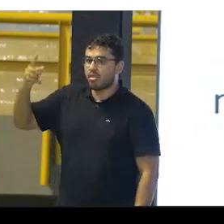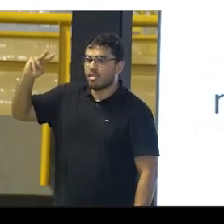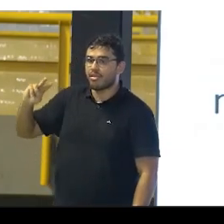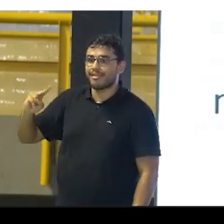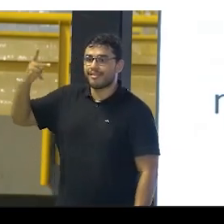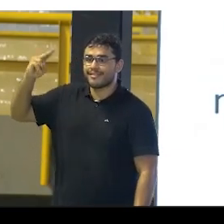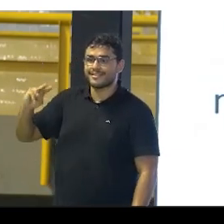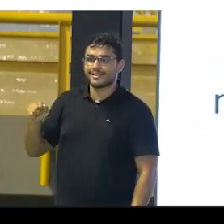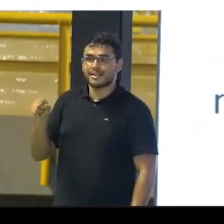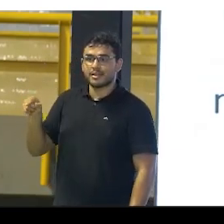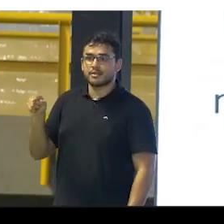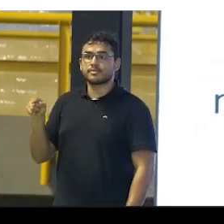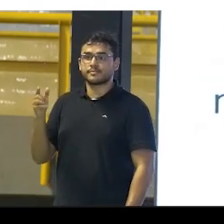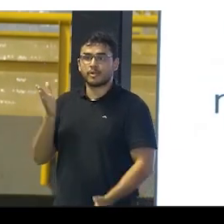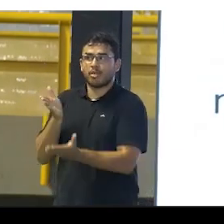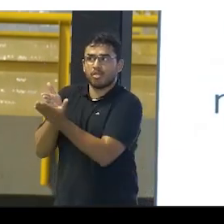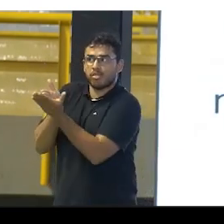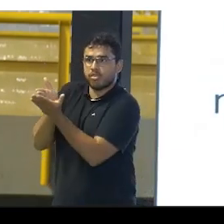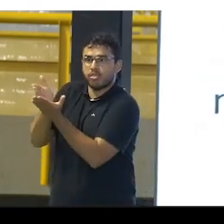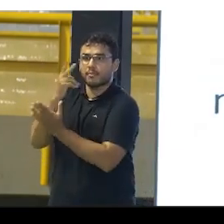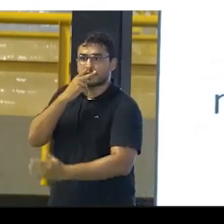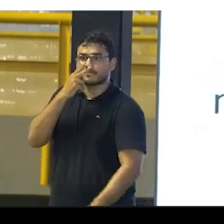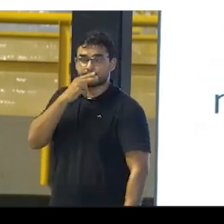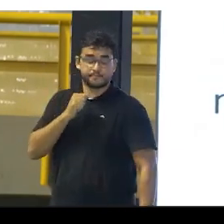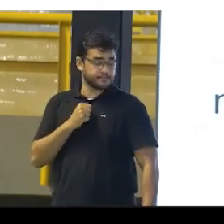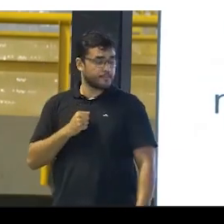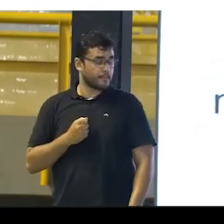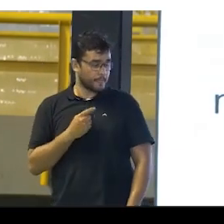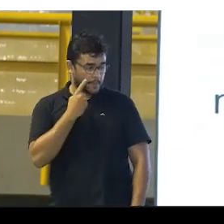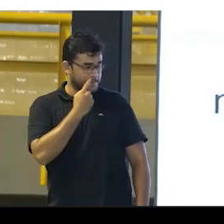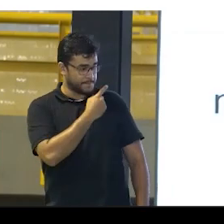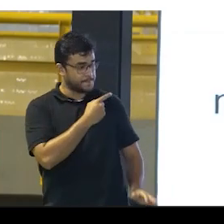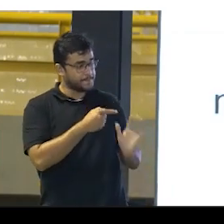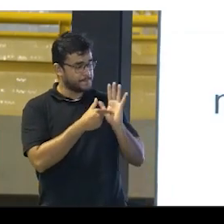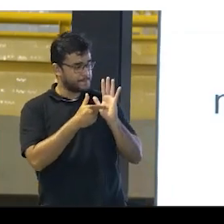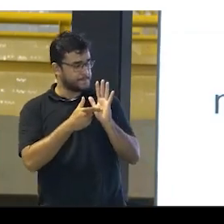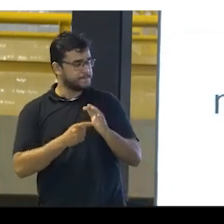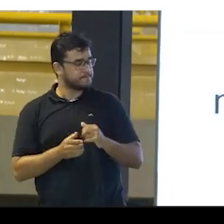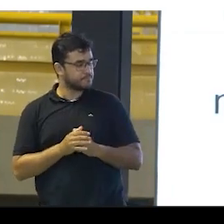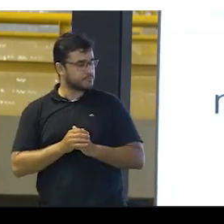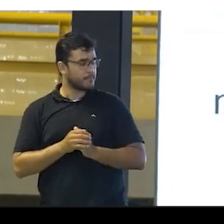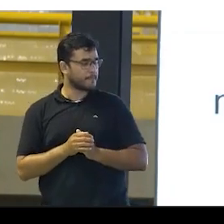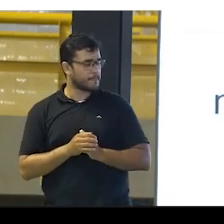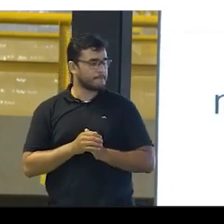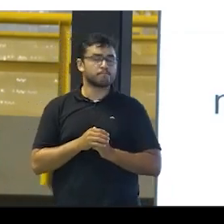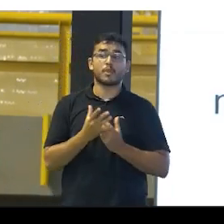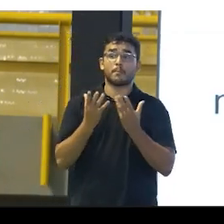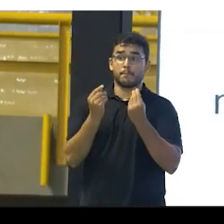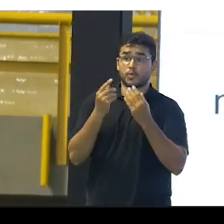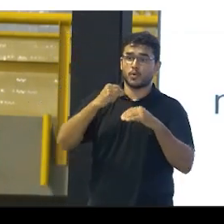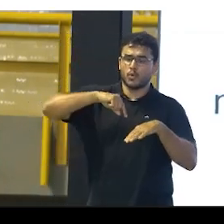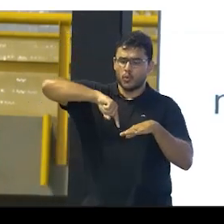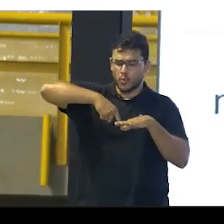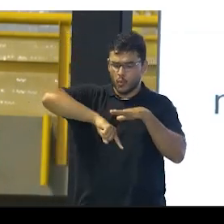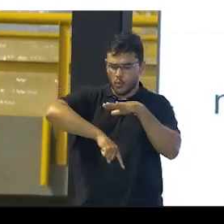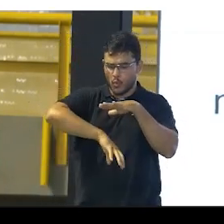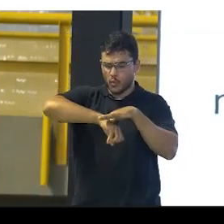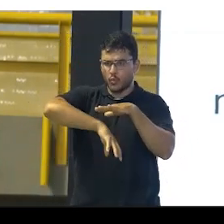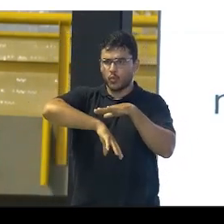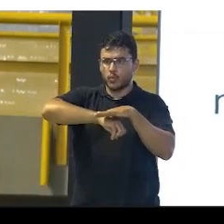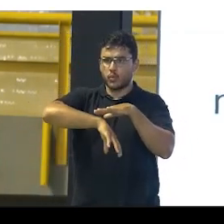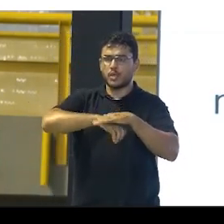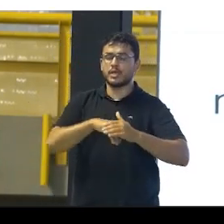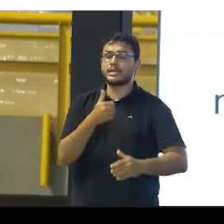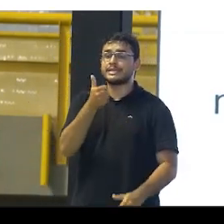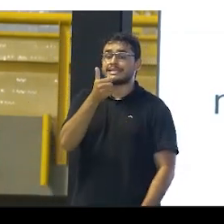lembra, sobra petróleo no planeta. Olha os dados que são colocados aí. Nós temos uma produção diária de 100 milhões de barris de